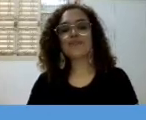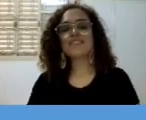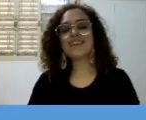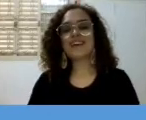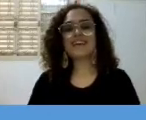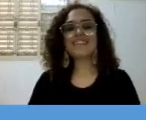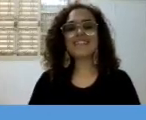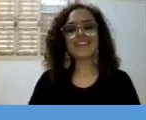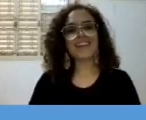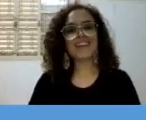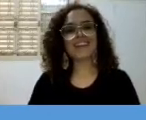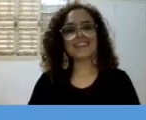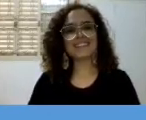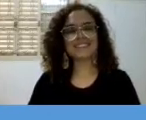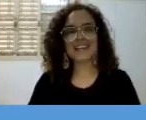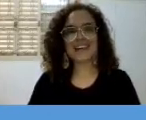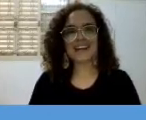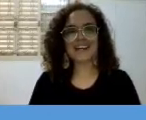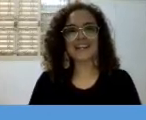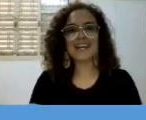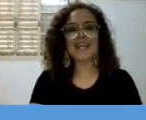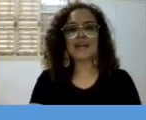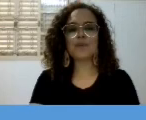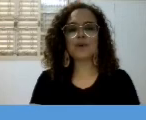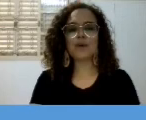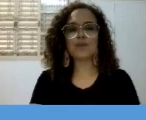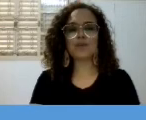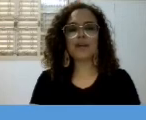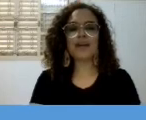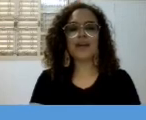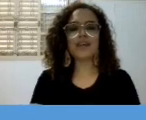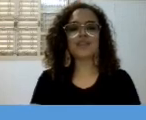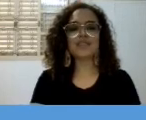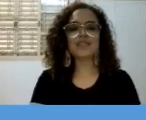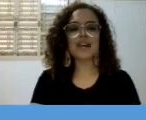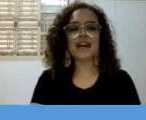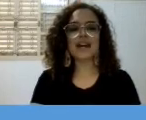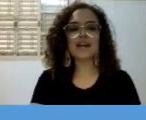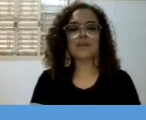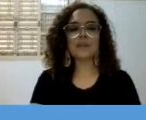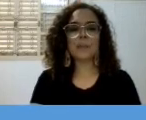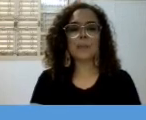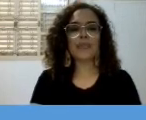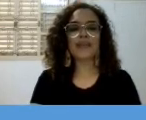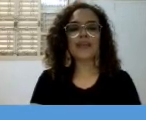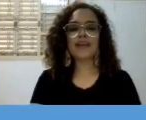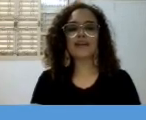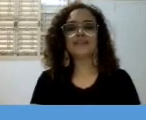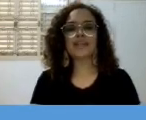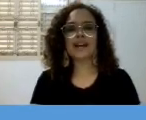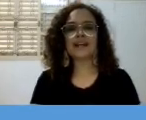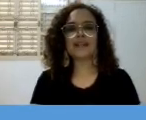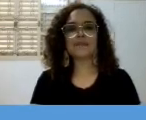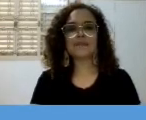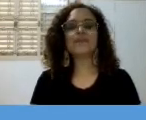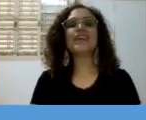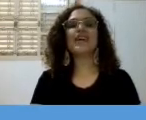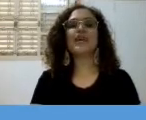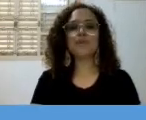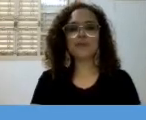para você se encantar. Rimou? Registrar e